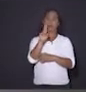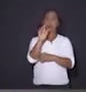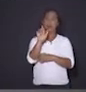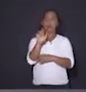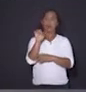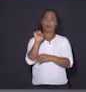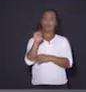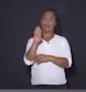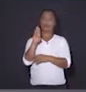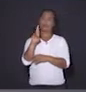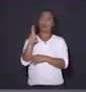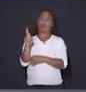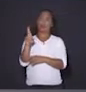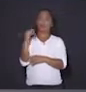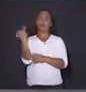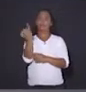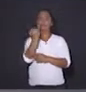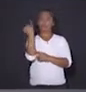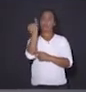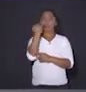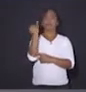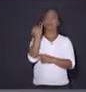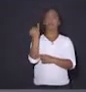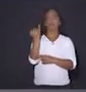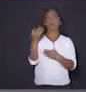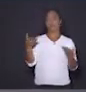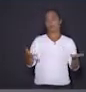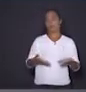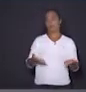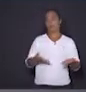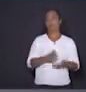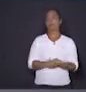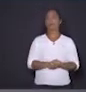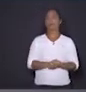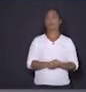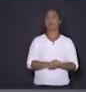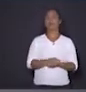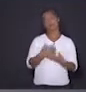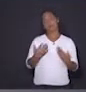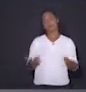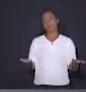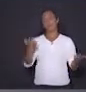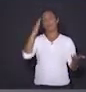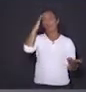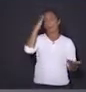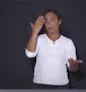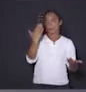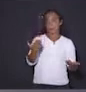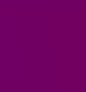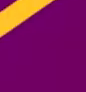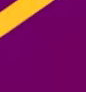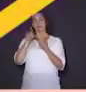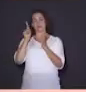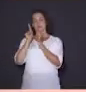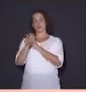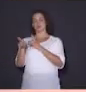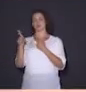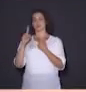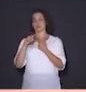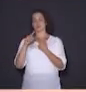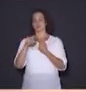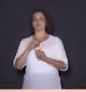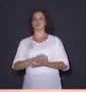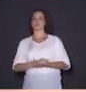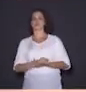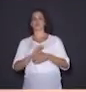todas as questões mais importantes sobre o tema da com as quais estamos lidando é isso muito obrigado essas são algumas das referências às operadoras dizem